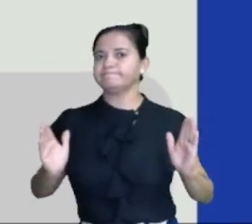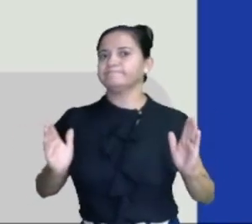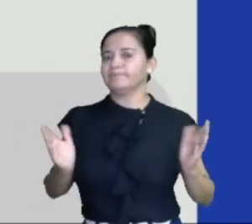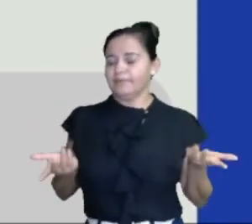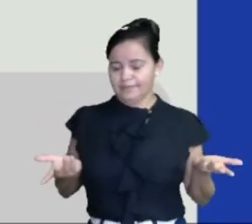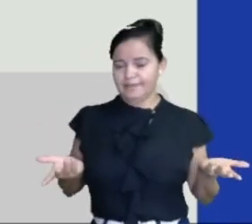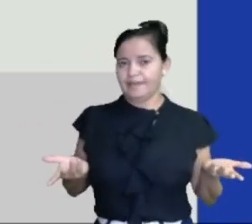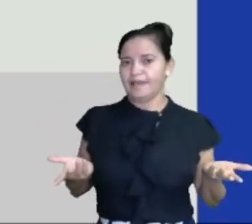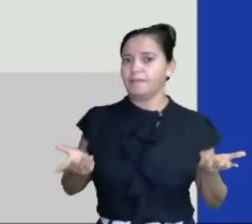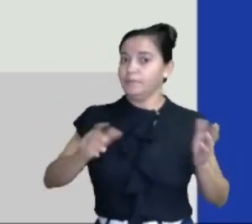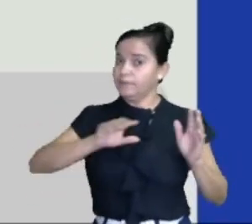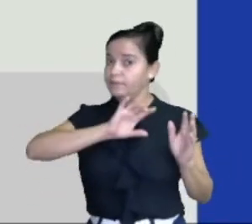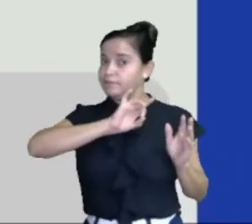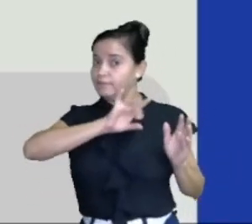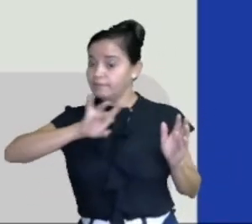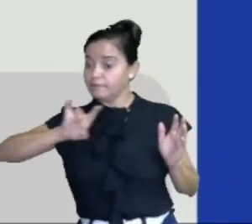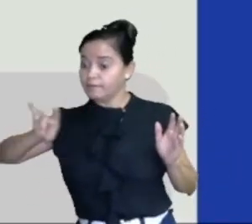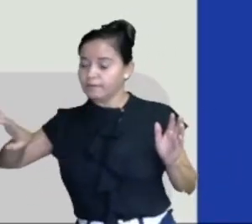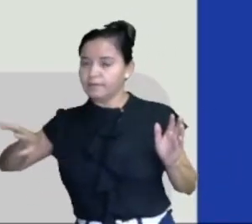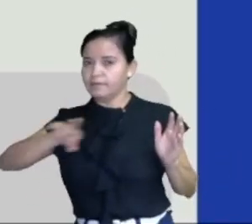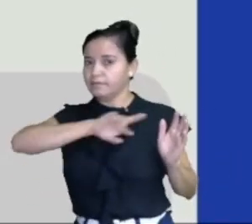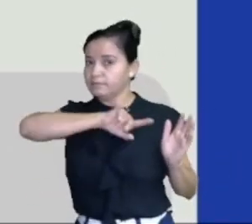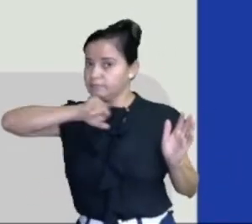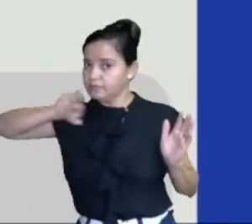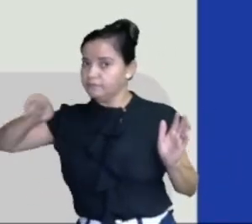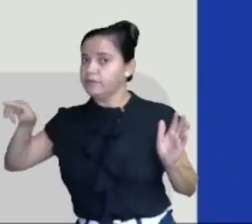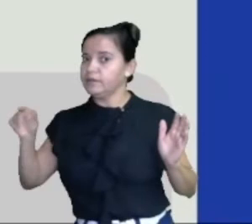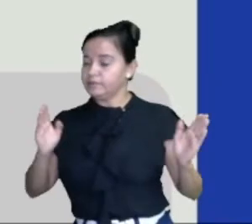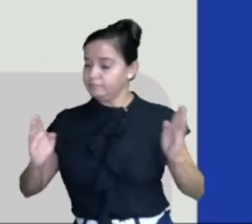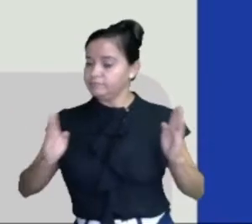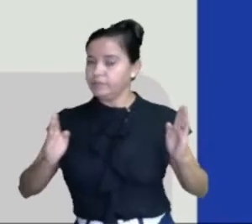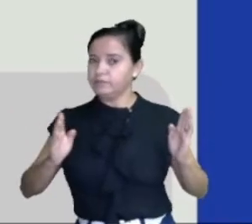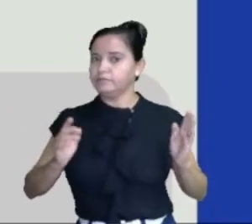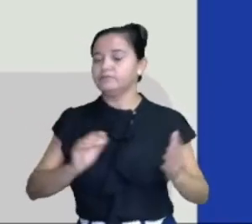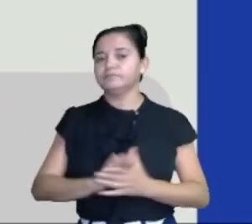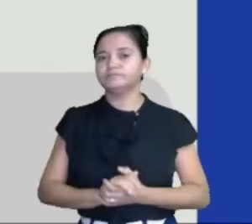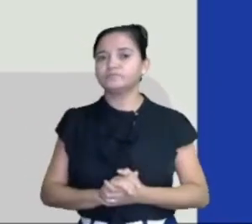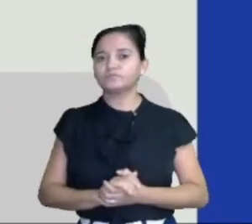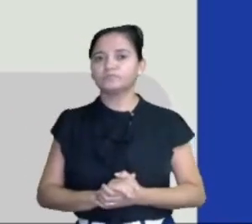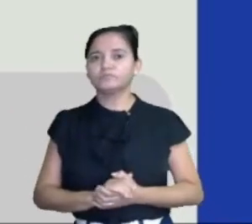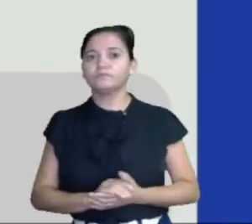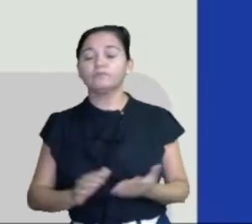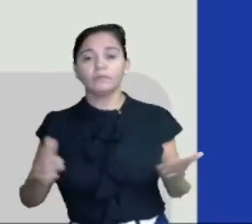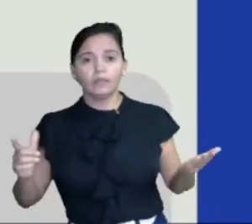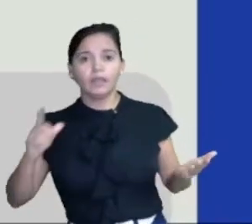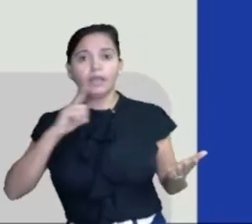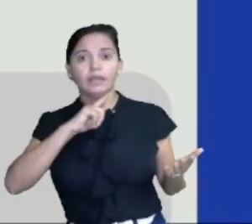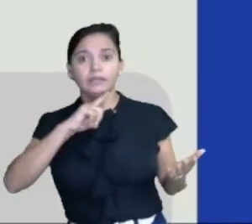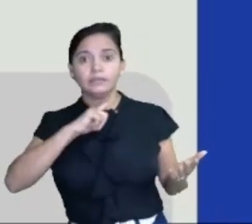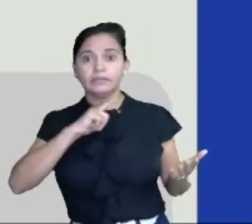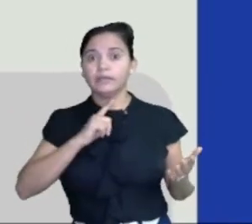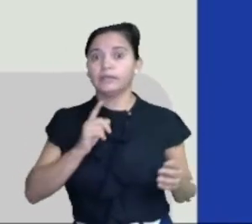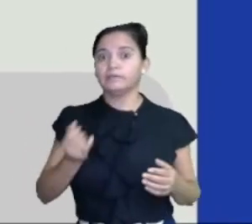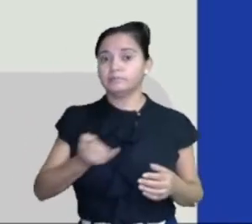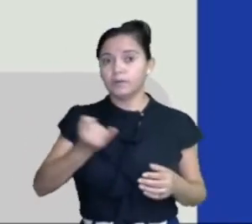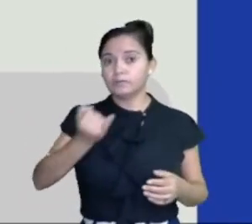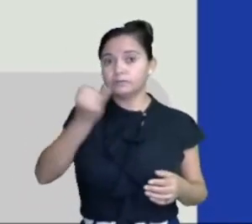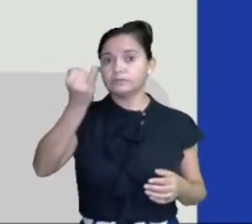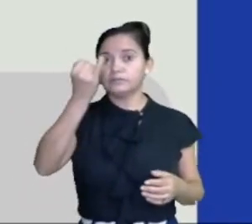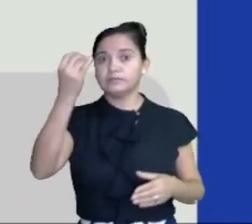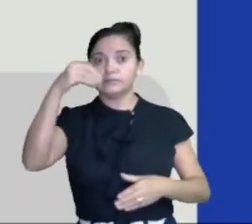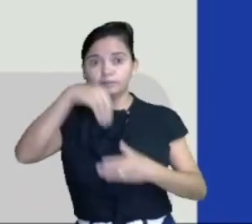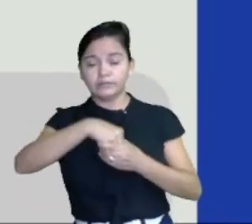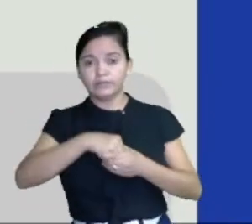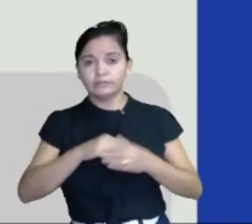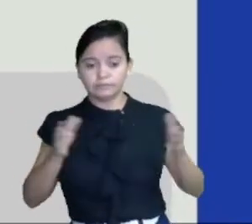período renascentista, por exemplo. Esse período conhecido como Idade Média, ele é dividido ainda em dois momentos, Alta